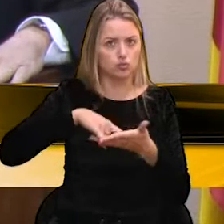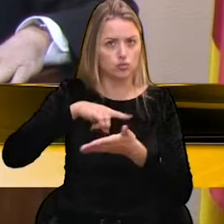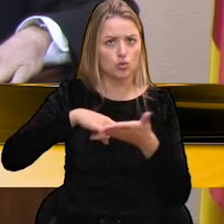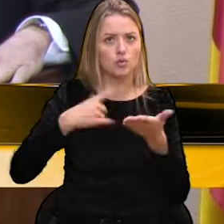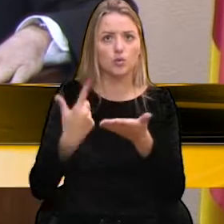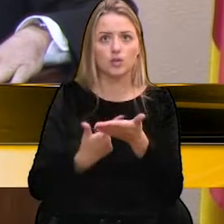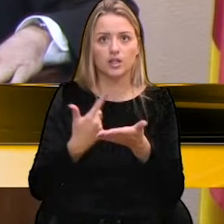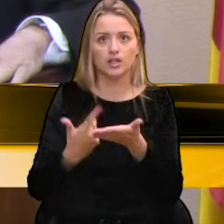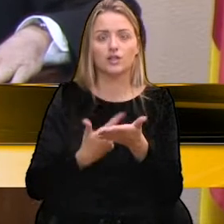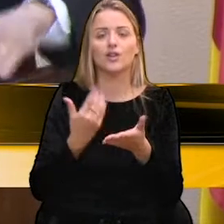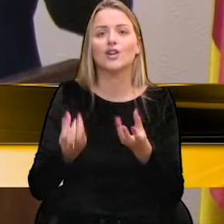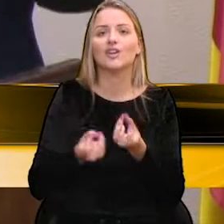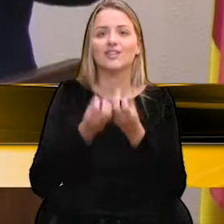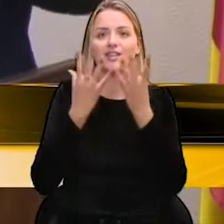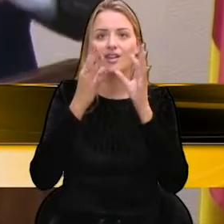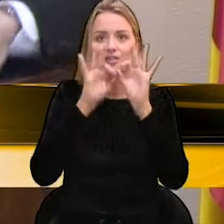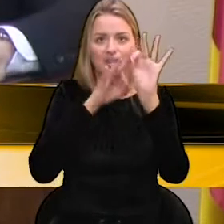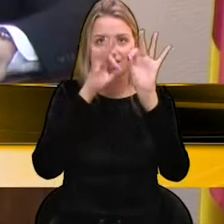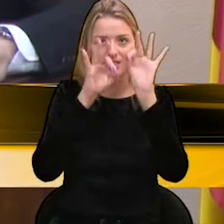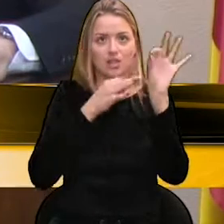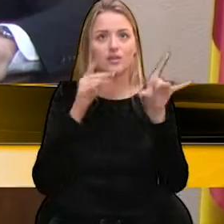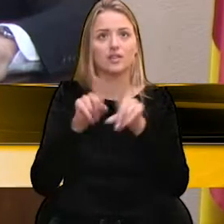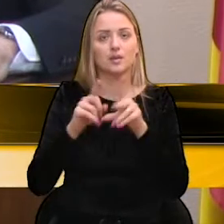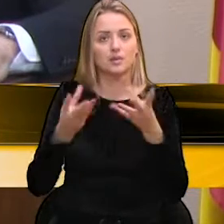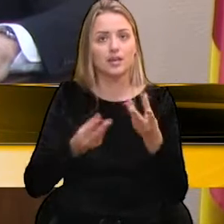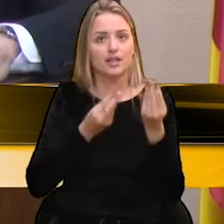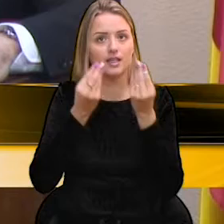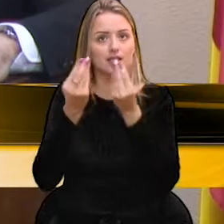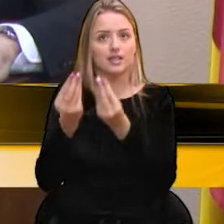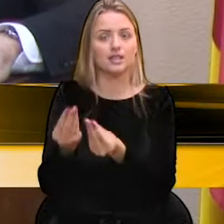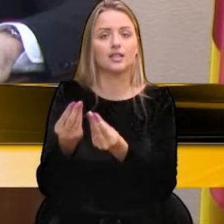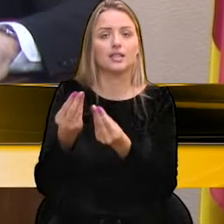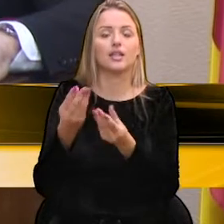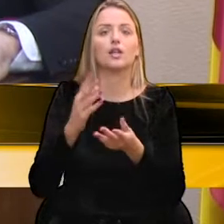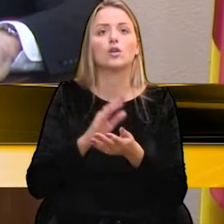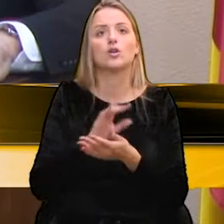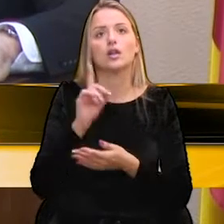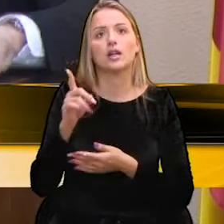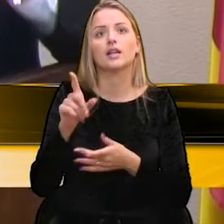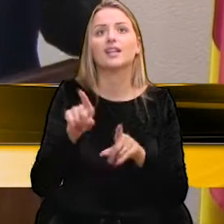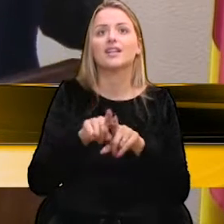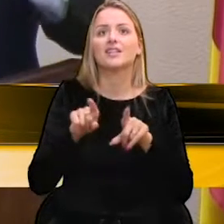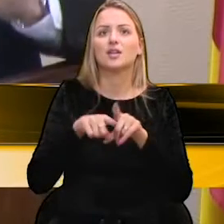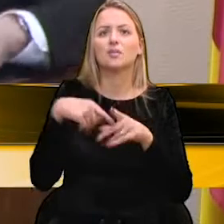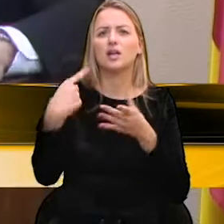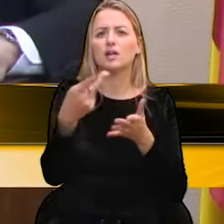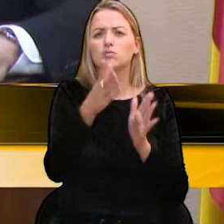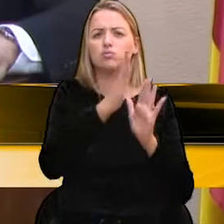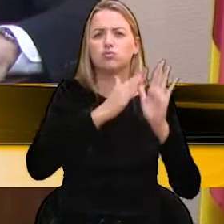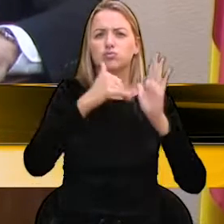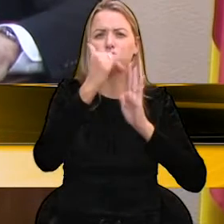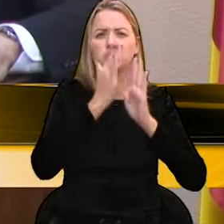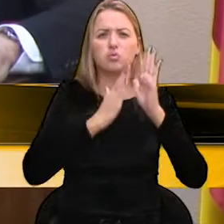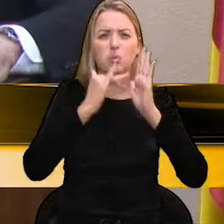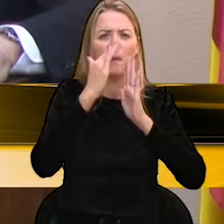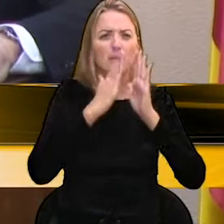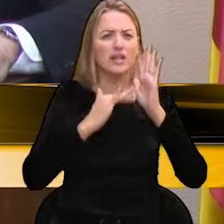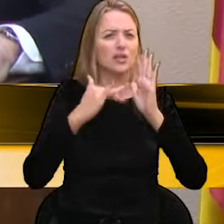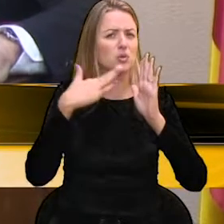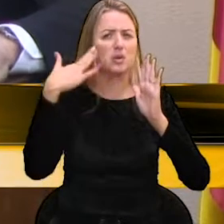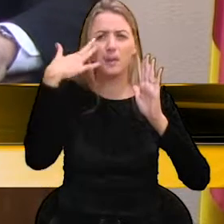com um livro da Festa da Uva, deixamos na embaixada também, além de uma aquarela muito bonita que nos